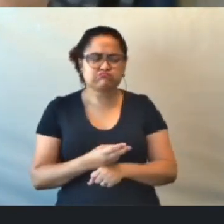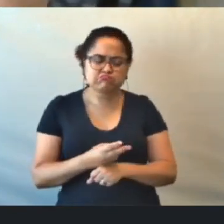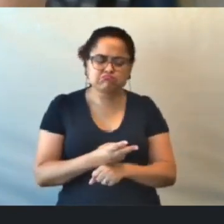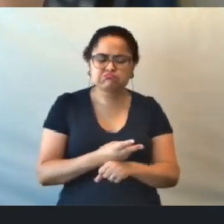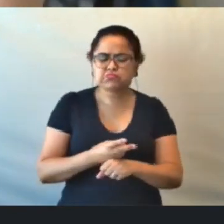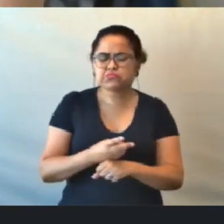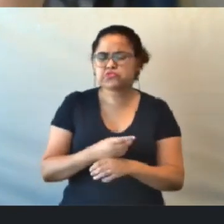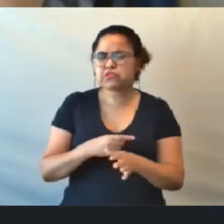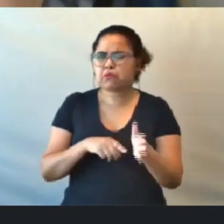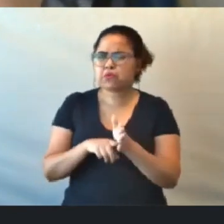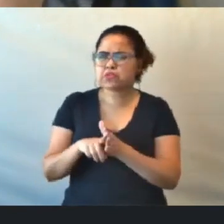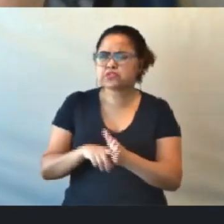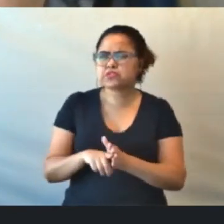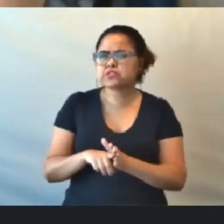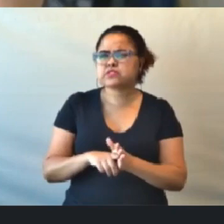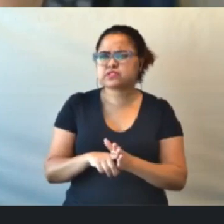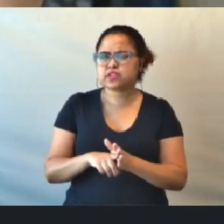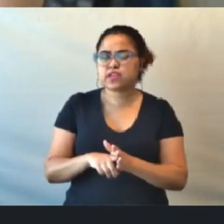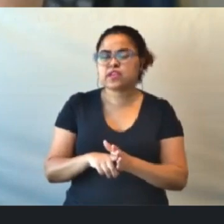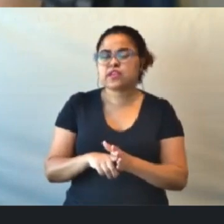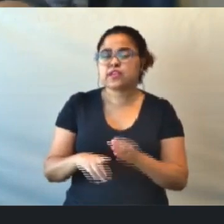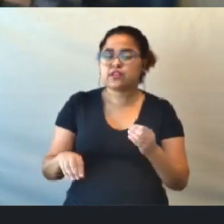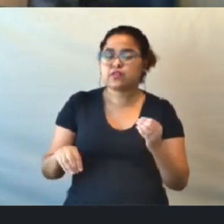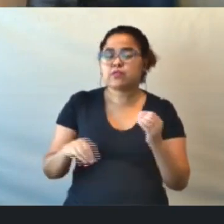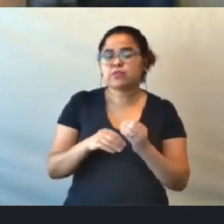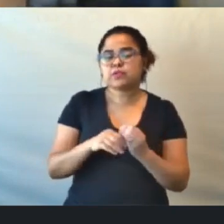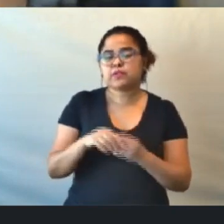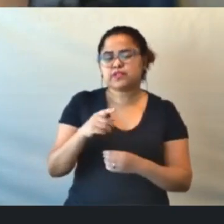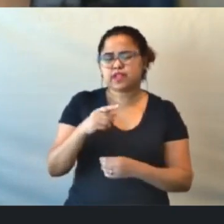Mas, como eu mencionei, não há